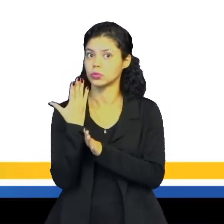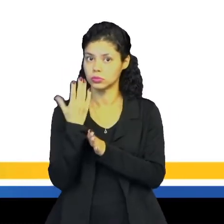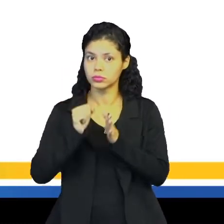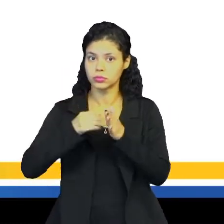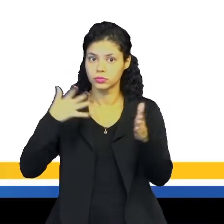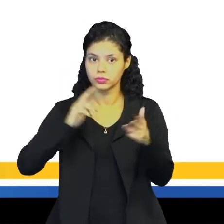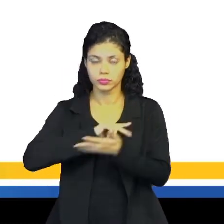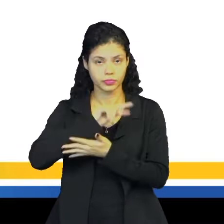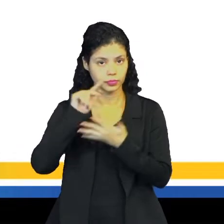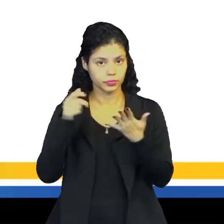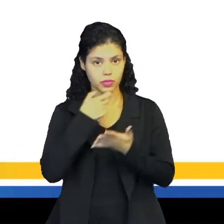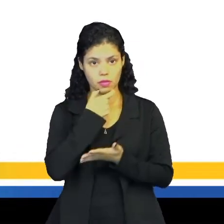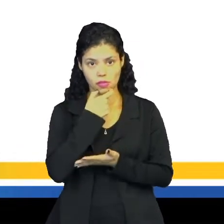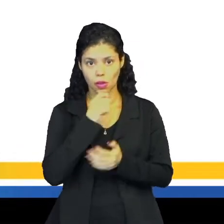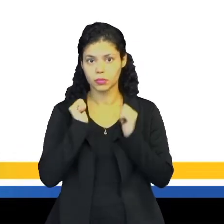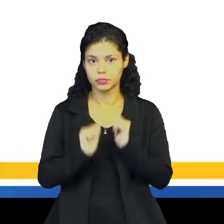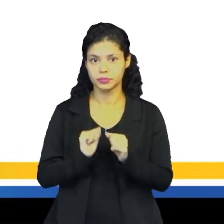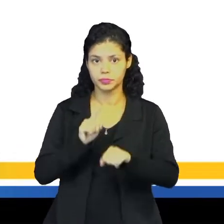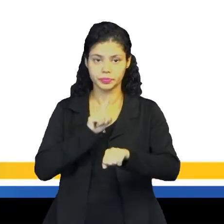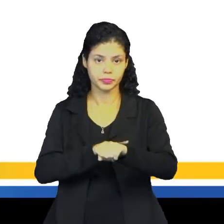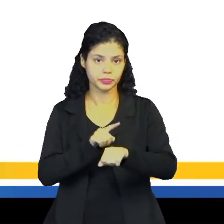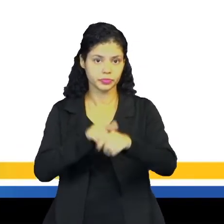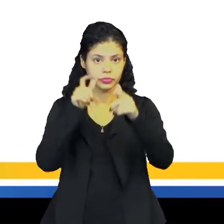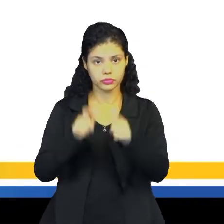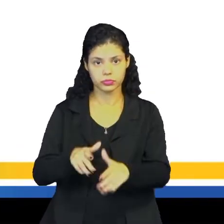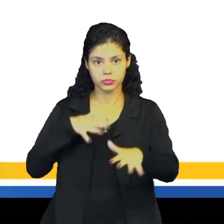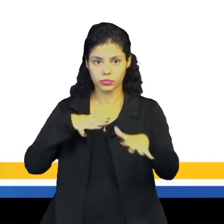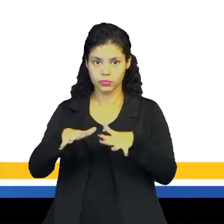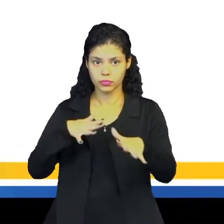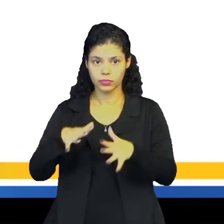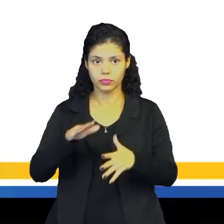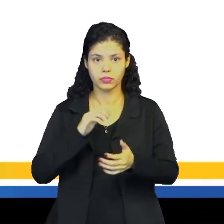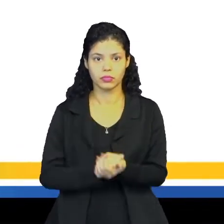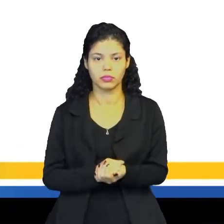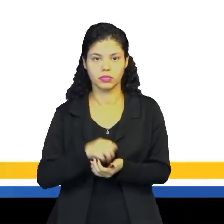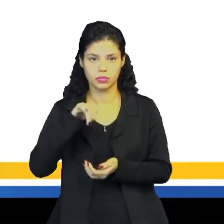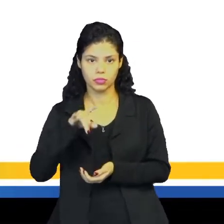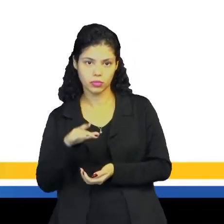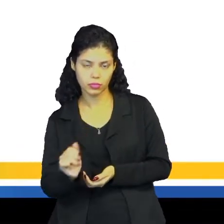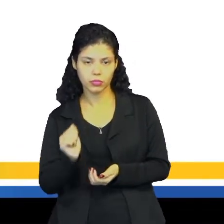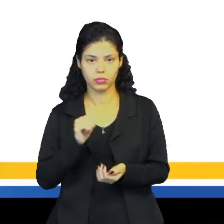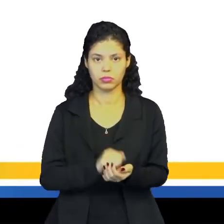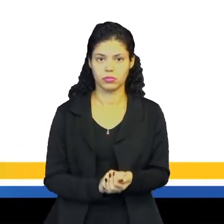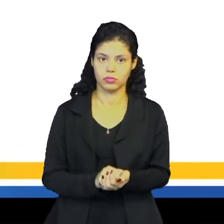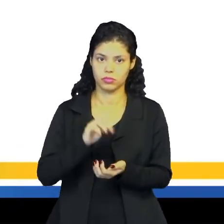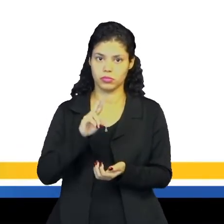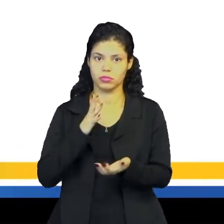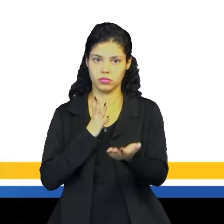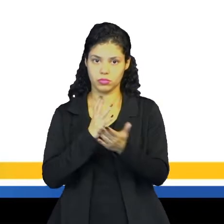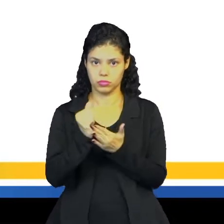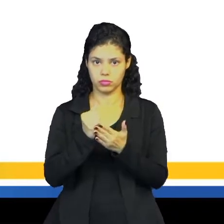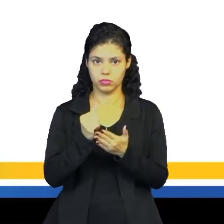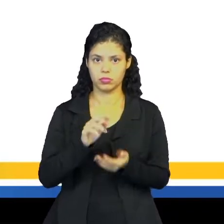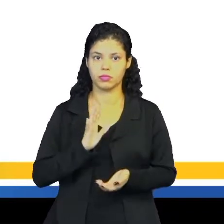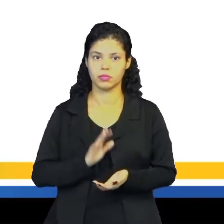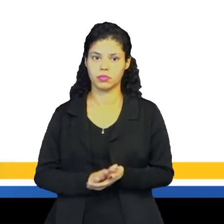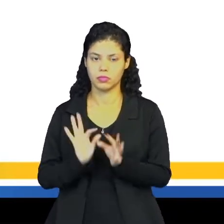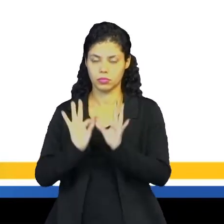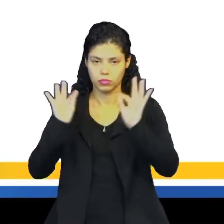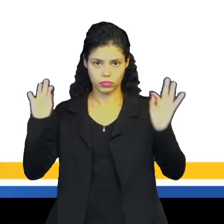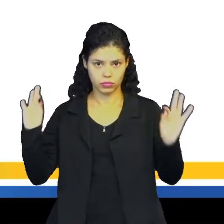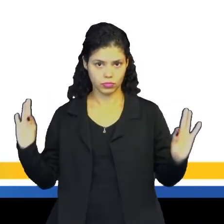em inglês. Elas podem ser de tempo, de lugar, de movimento, de maneira, de recurso,